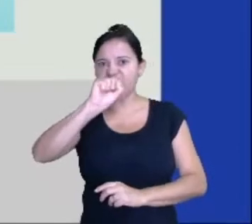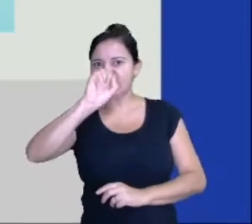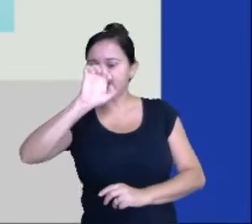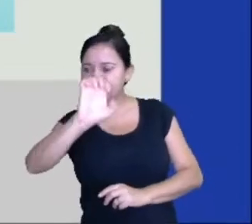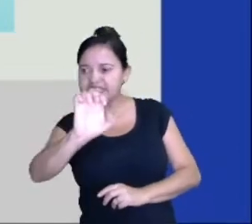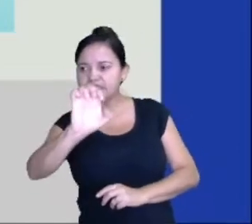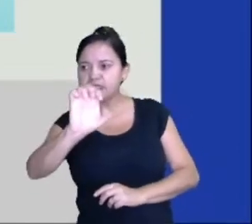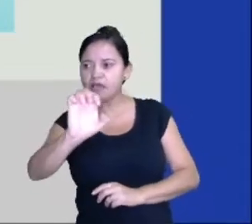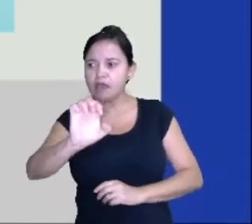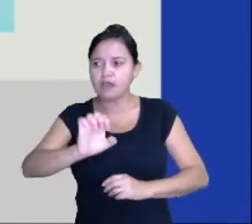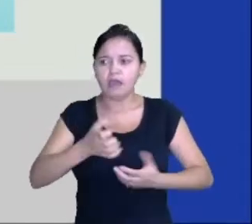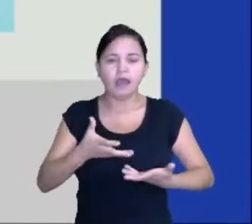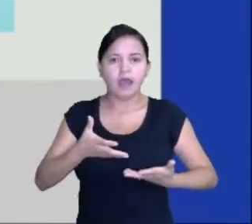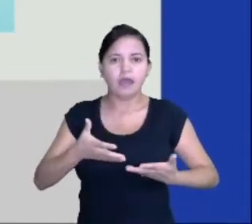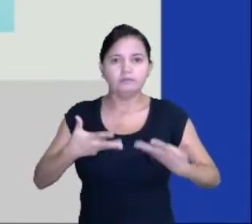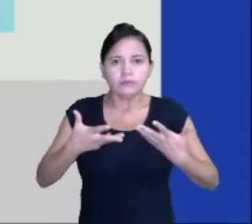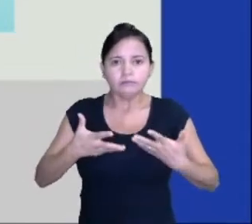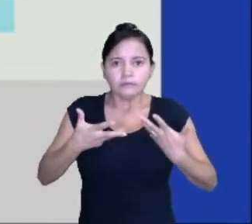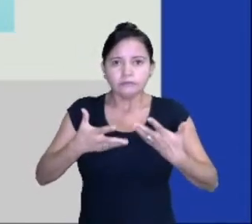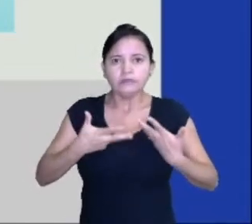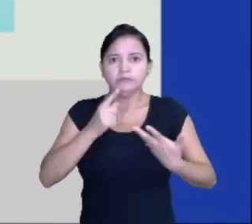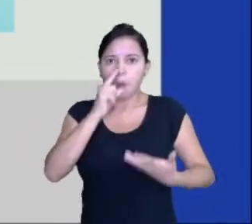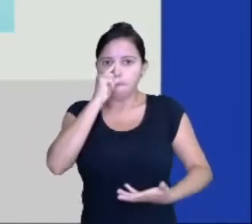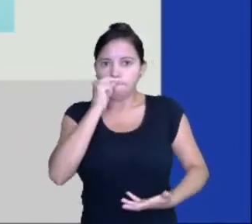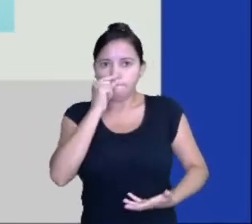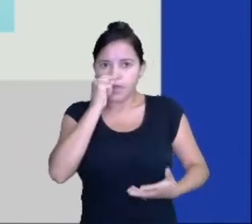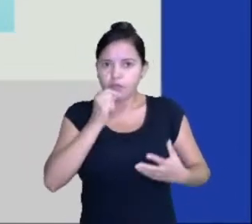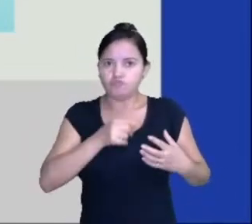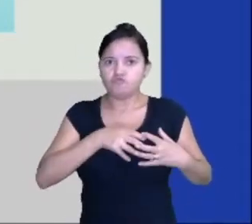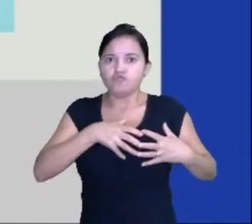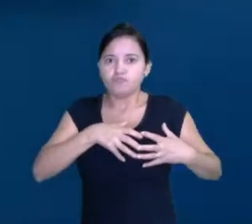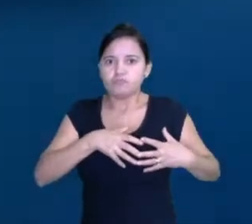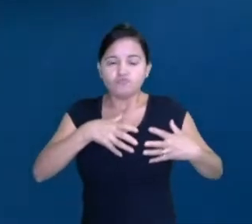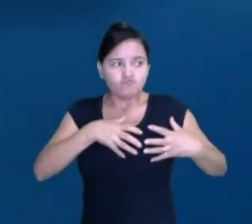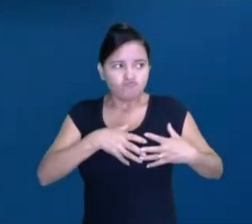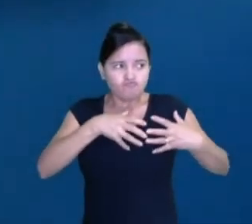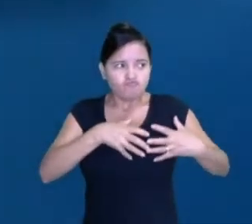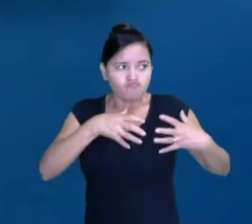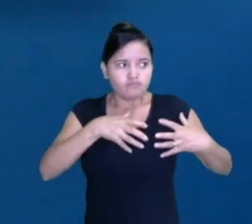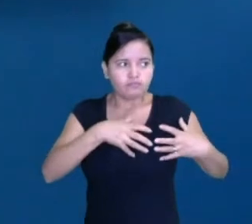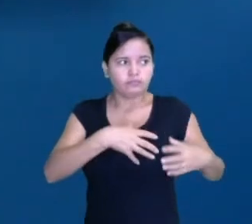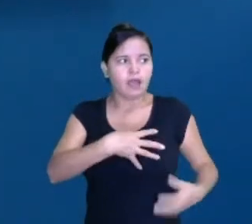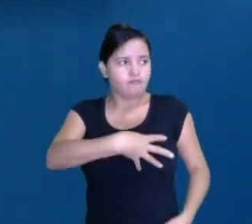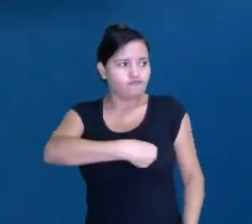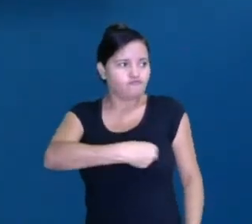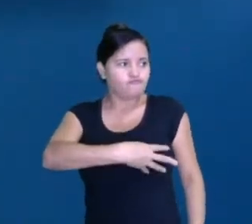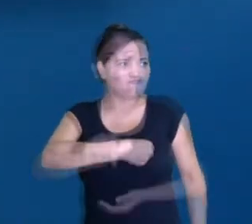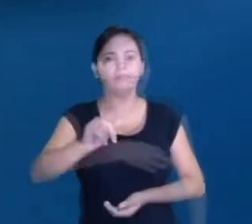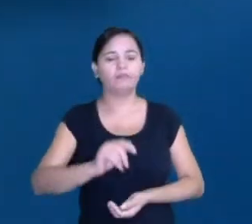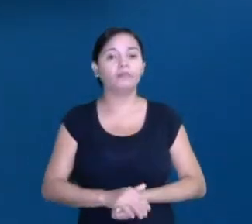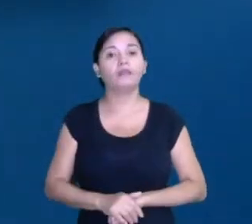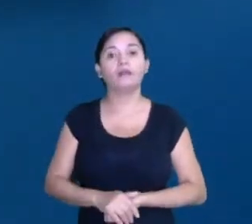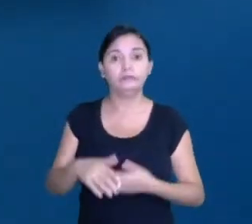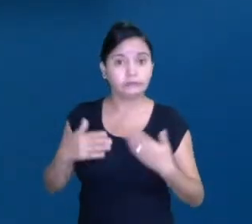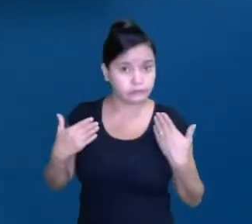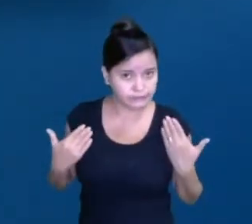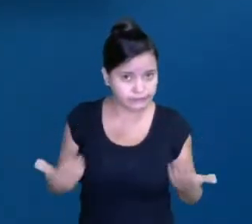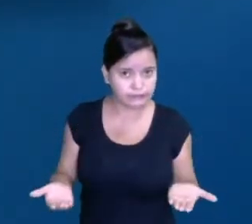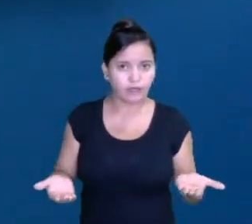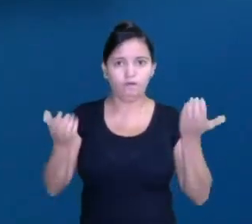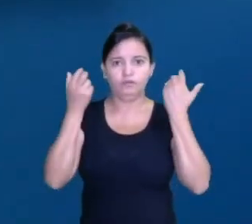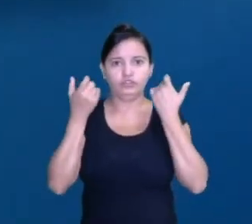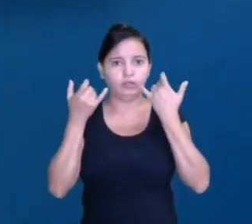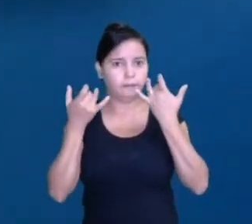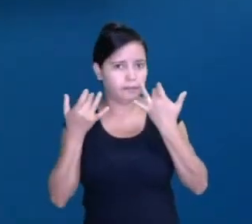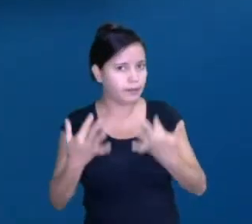as glândulas mamárias a liberar o leite materno para a criancinha. Que coisinha mais fofa, né? Que coisinha mais lindinha. Então agora vou